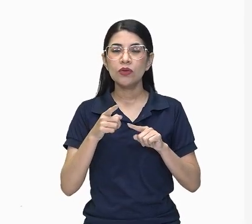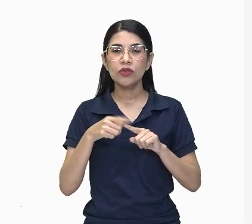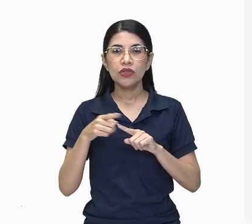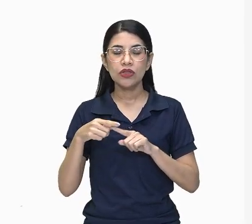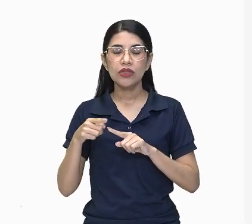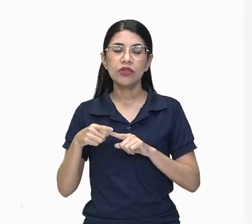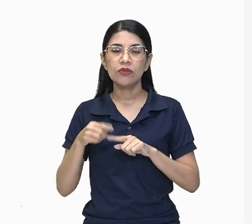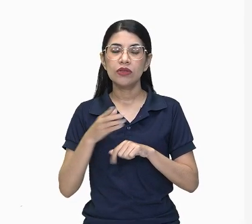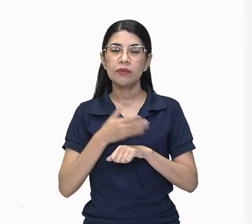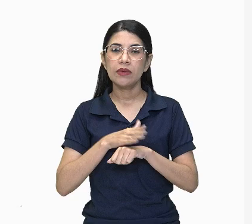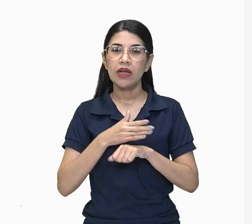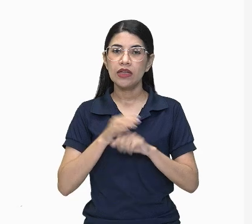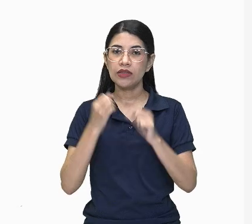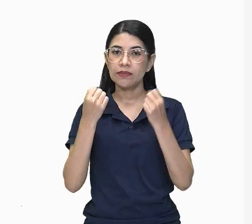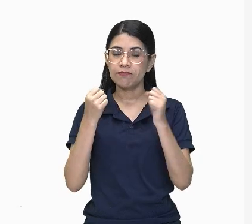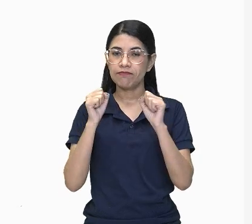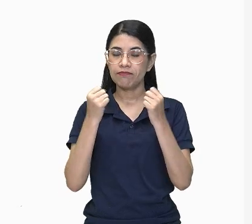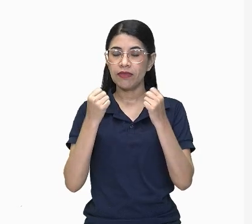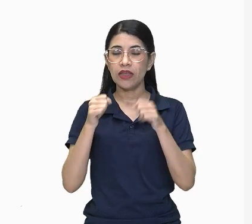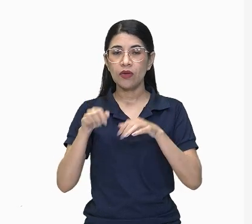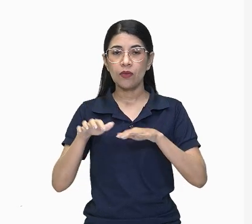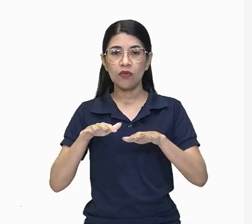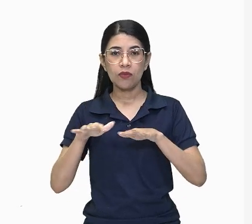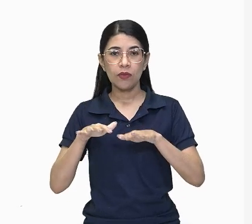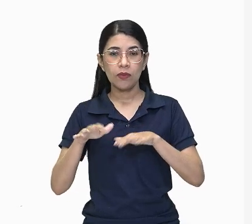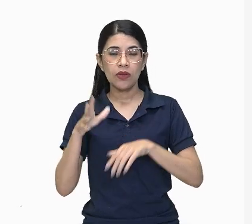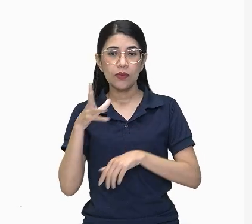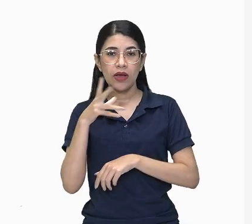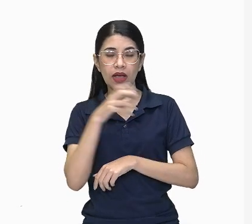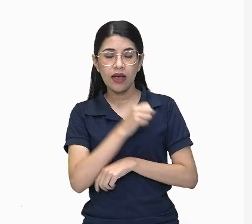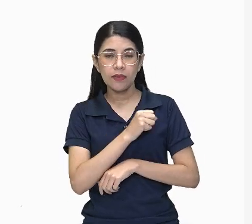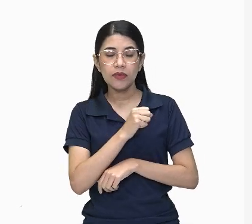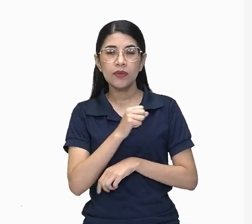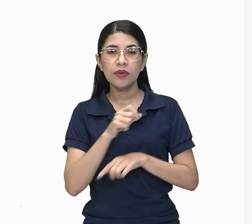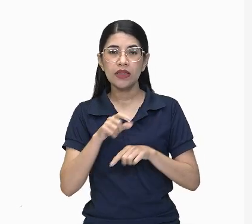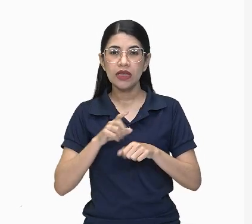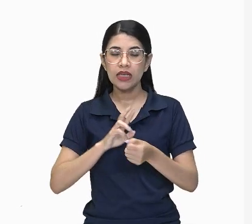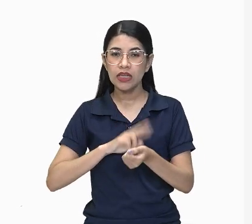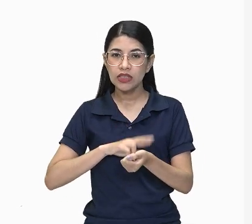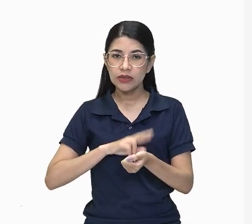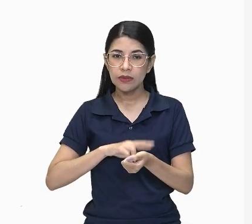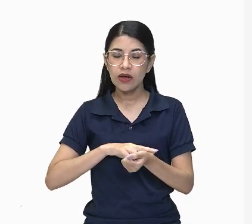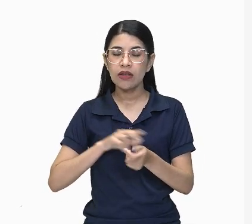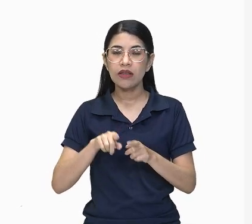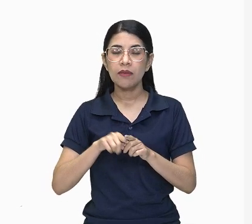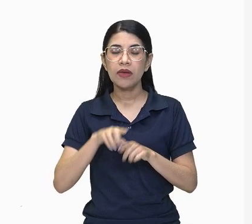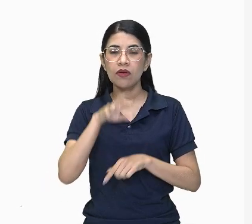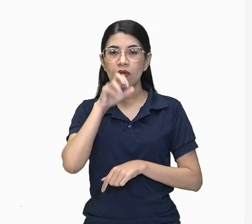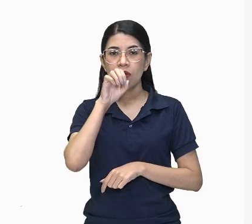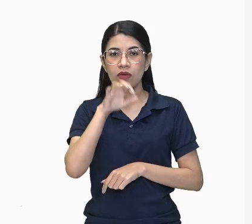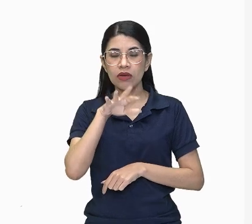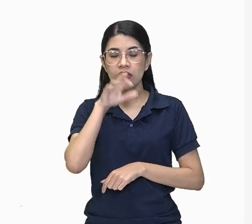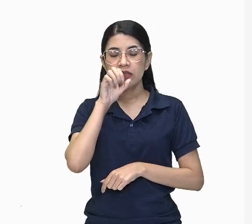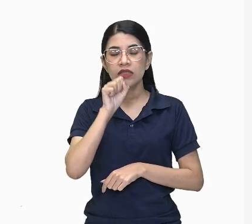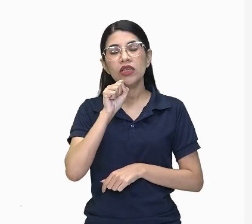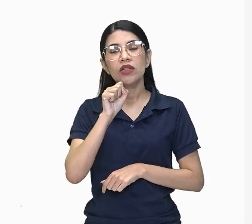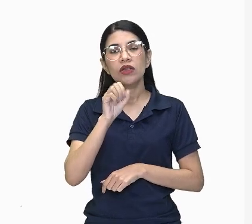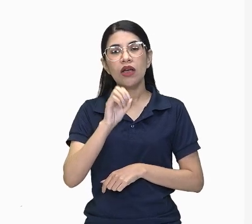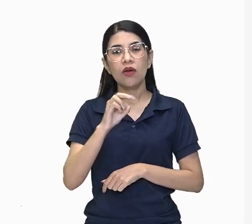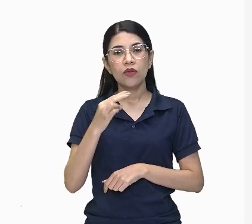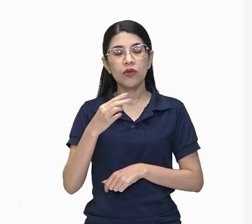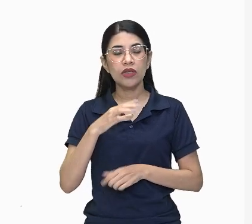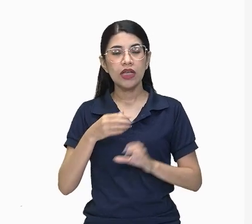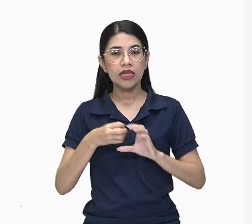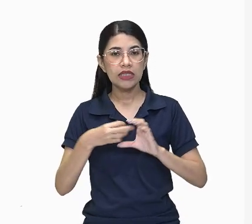atividade física que, através de movimentos rápidos e ritmados, provoca a oxigenação das células musculares e